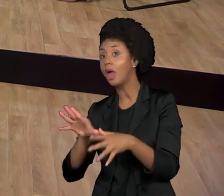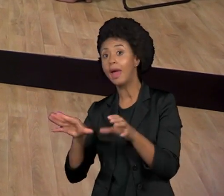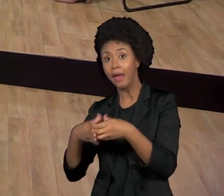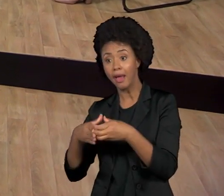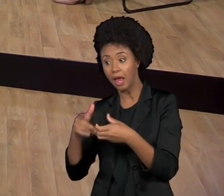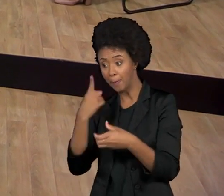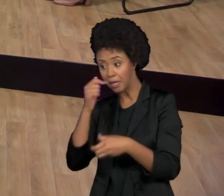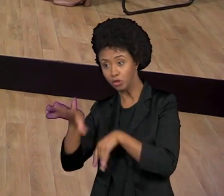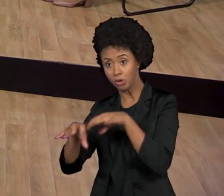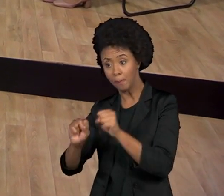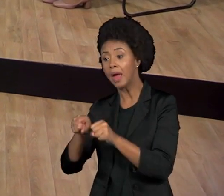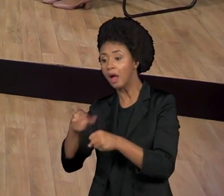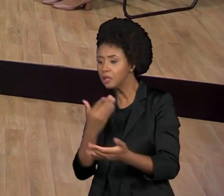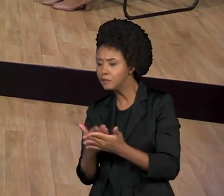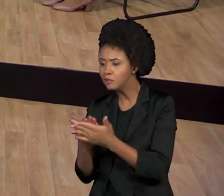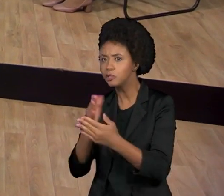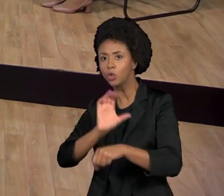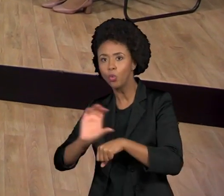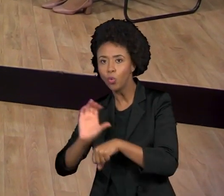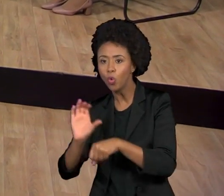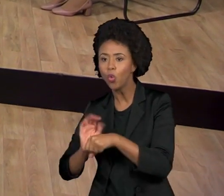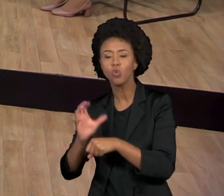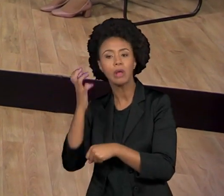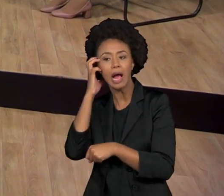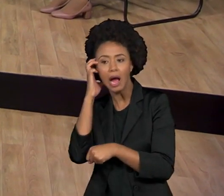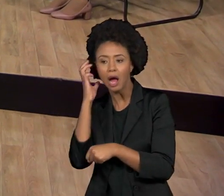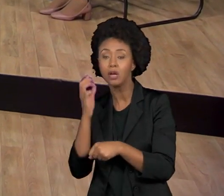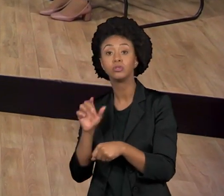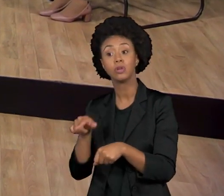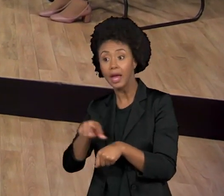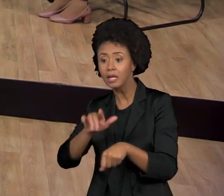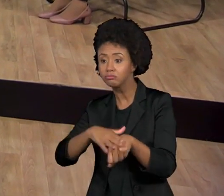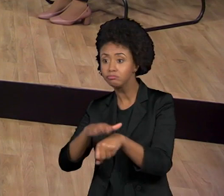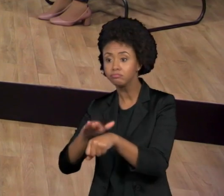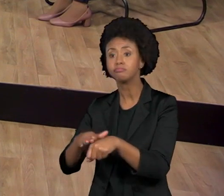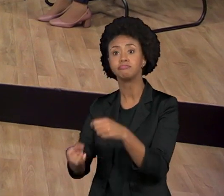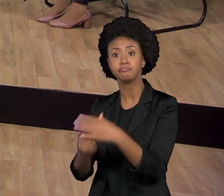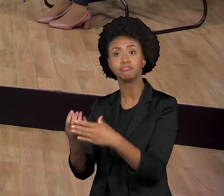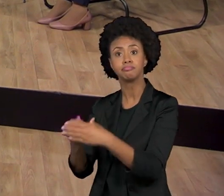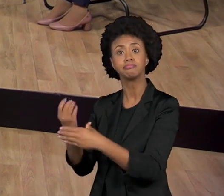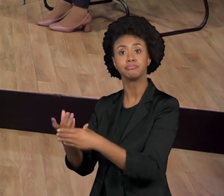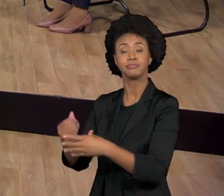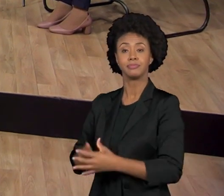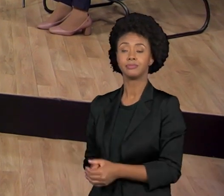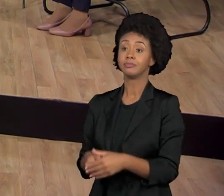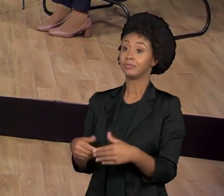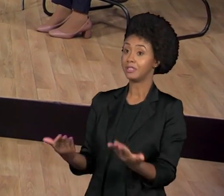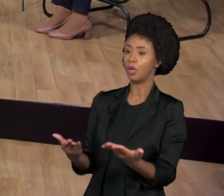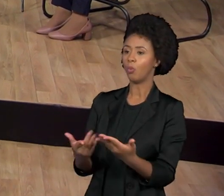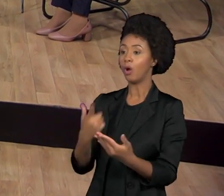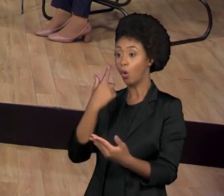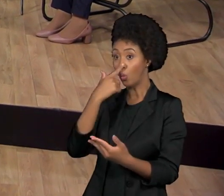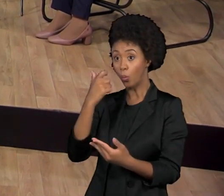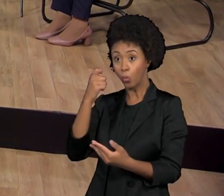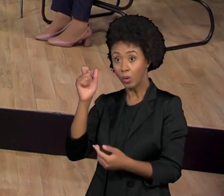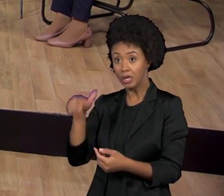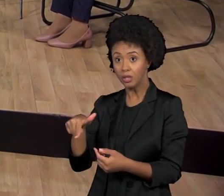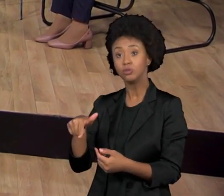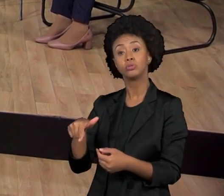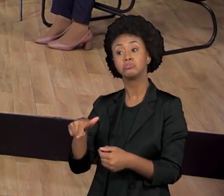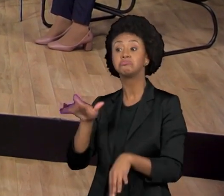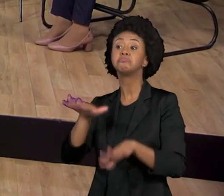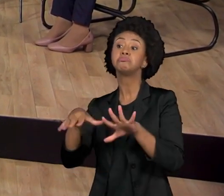computadores, rádios e outras coisas desse tipo, eles fazem feiras, né? Então quer dizer, aquele lixo não é reciclado dependendo do